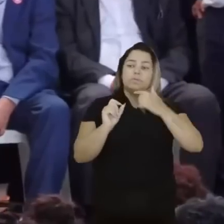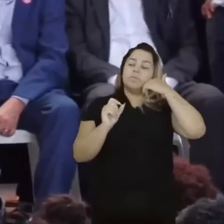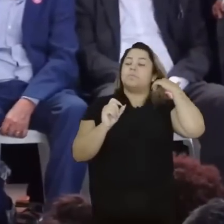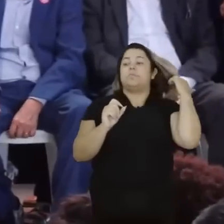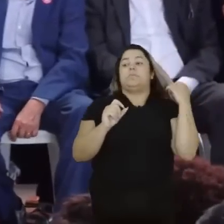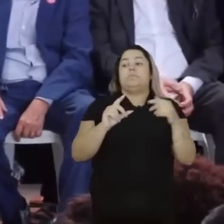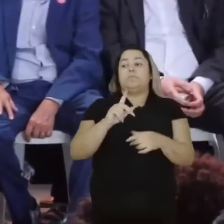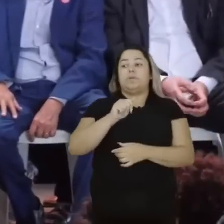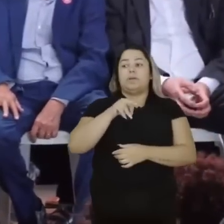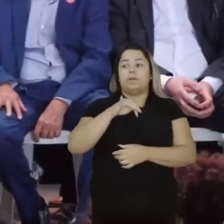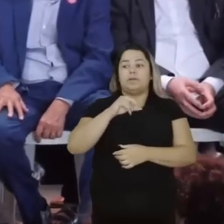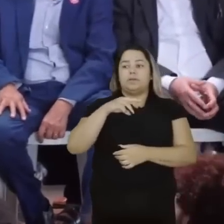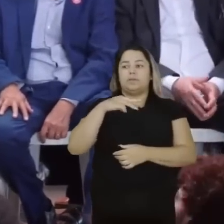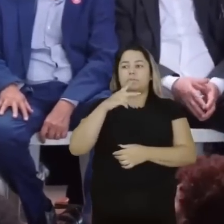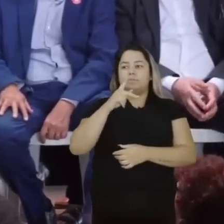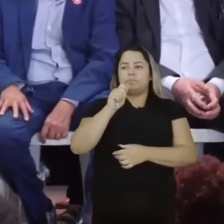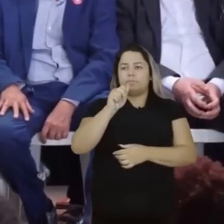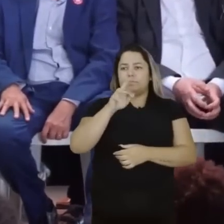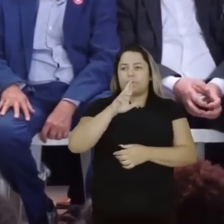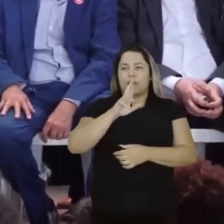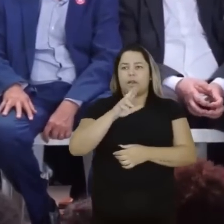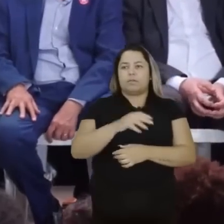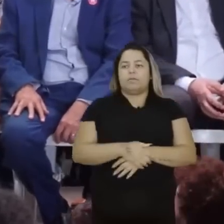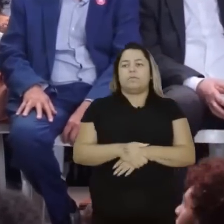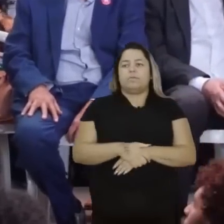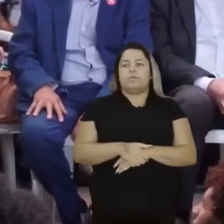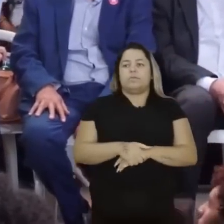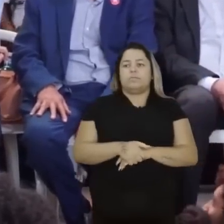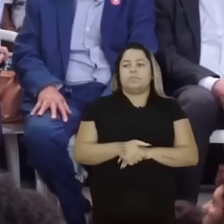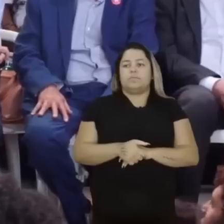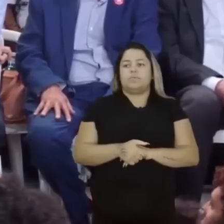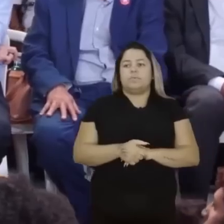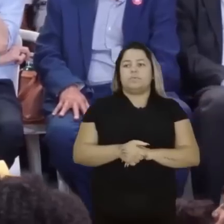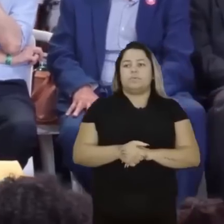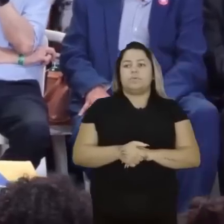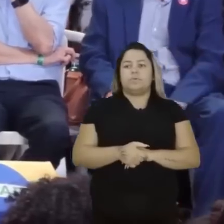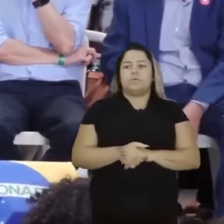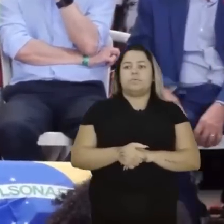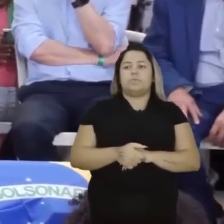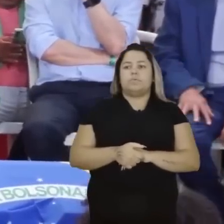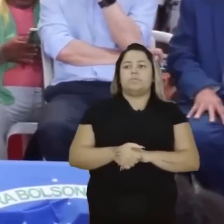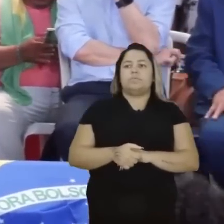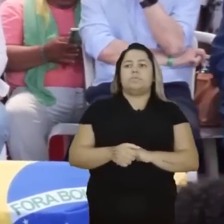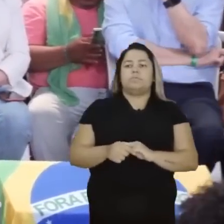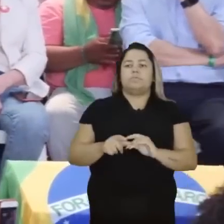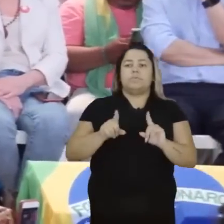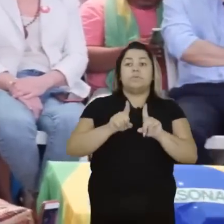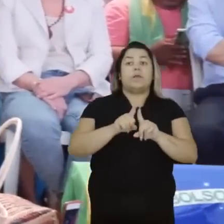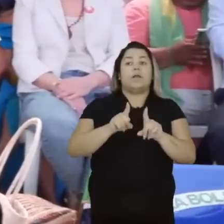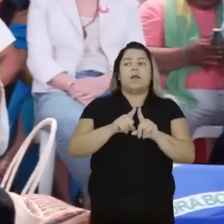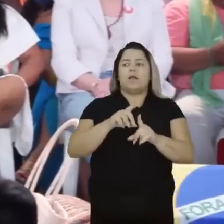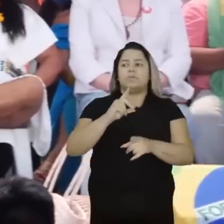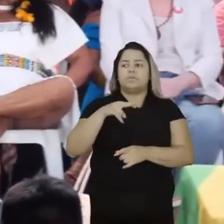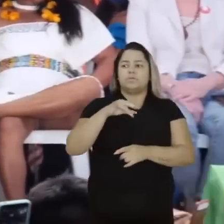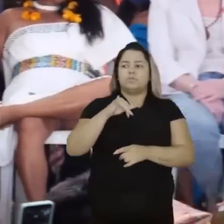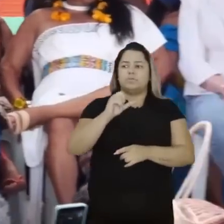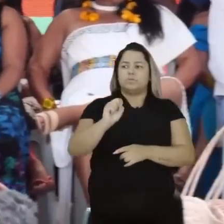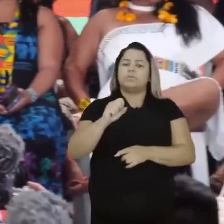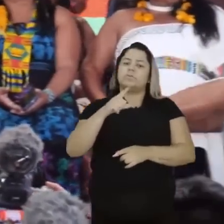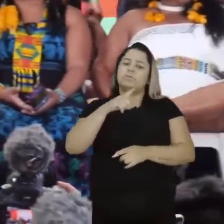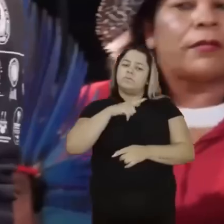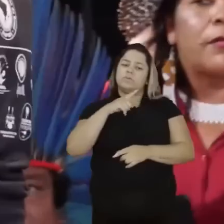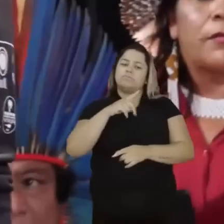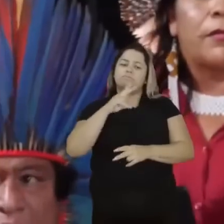garimpar. Não. Não é possível as denúncias que a gente tem ouvido todo